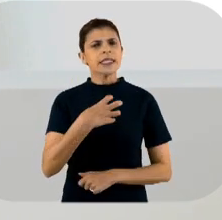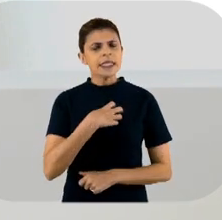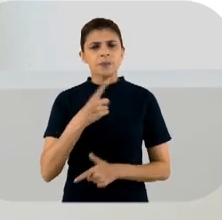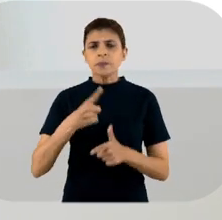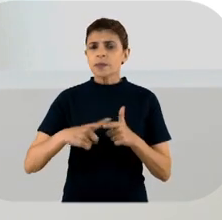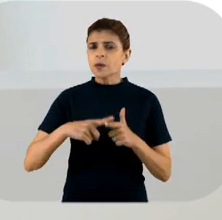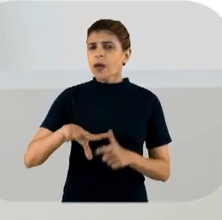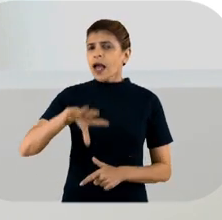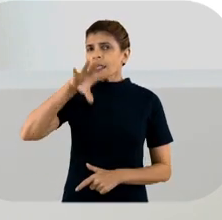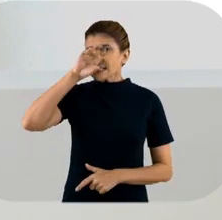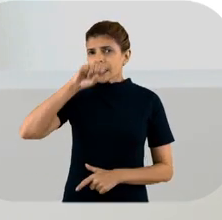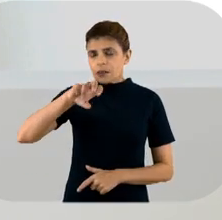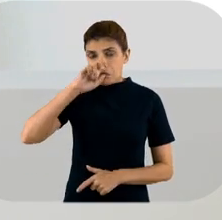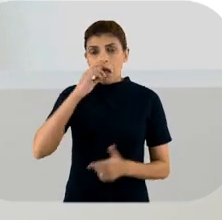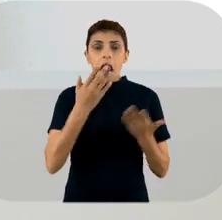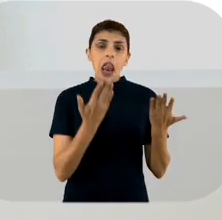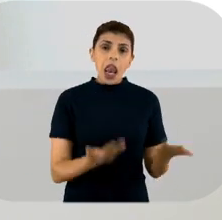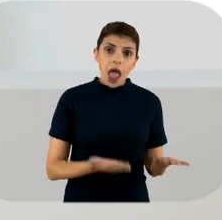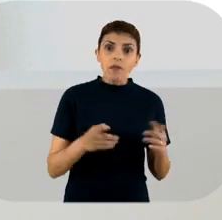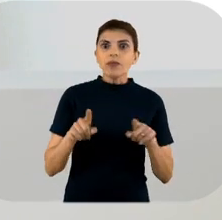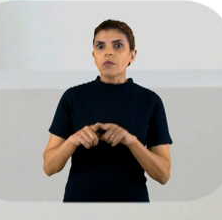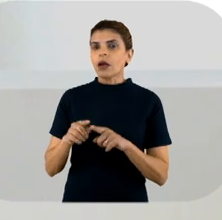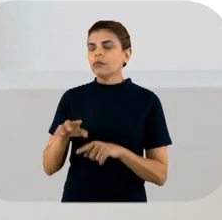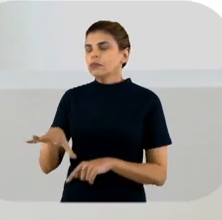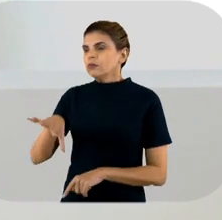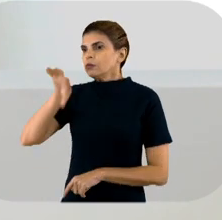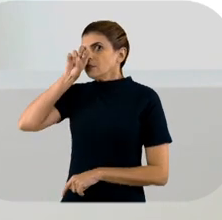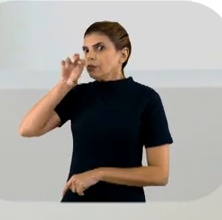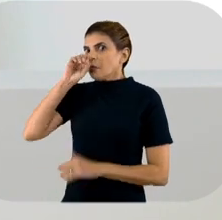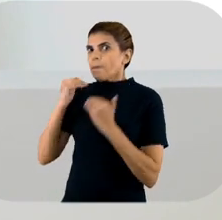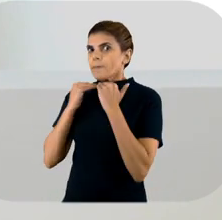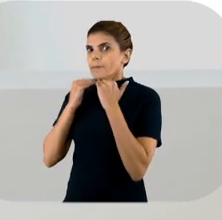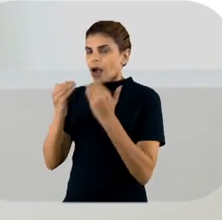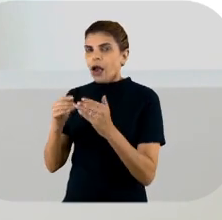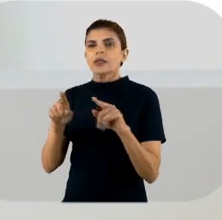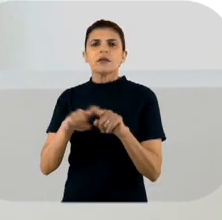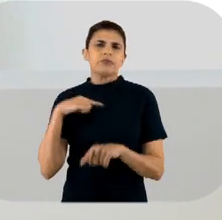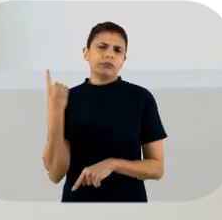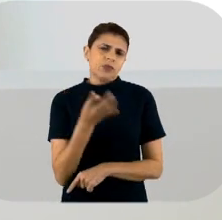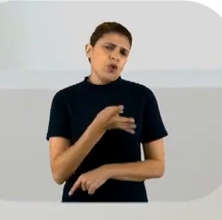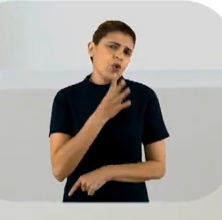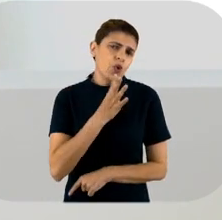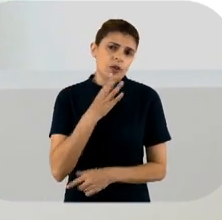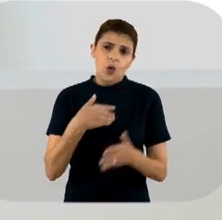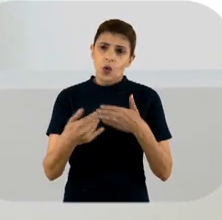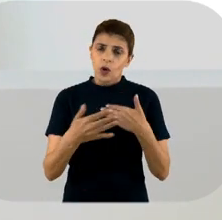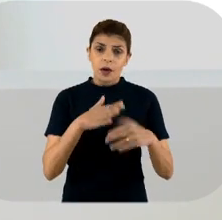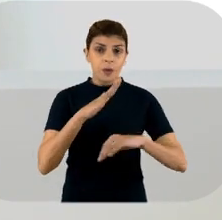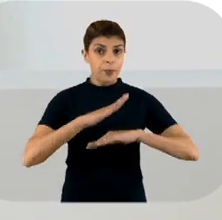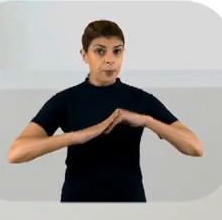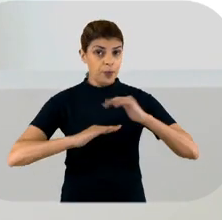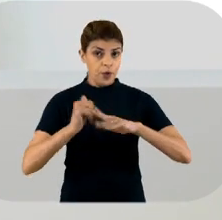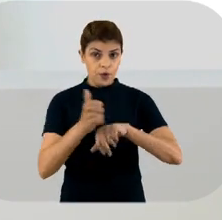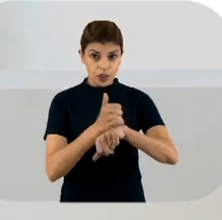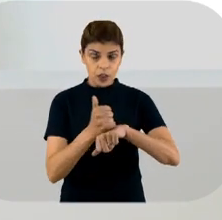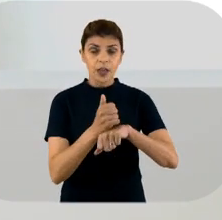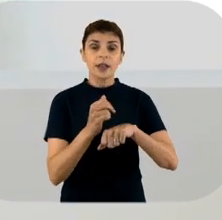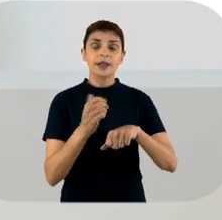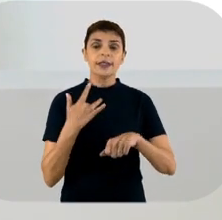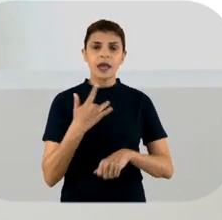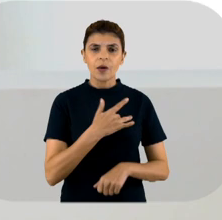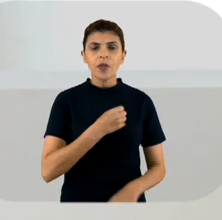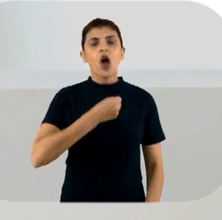sintomas respiratórios, desde quadros leves até quadros mais graves, que são conhecidos de qualquer profissional de saúde: